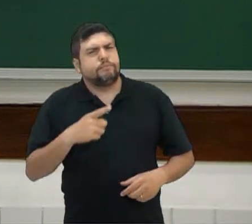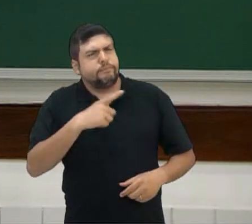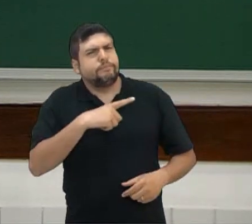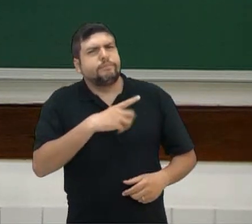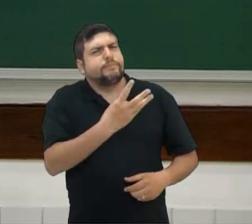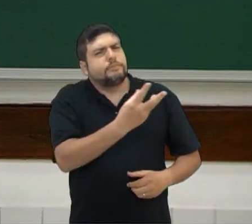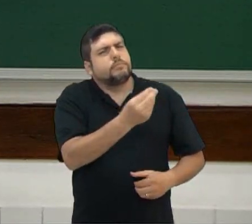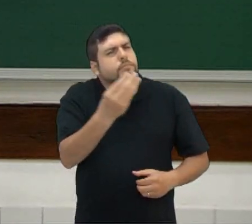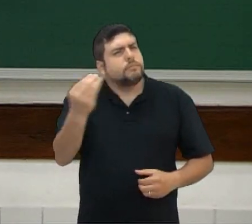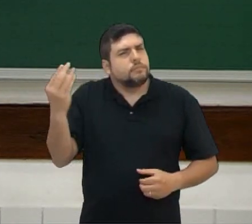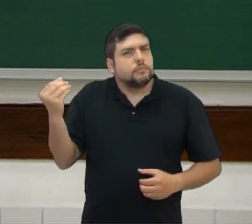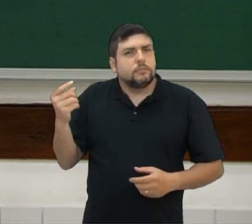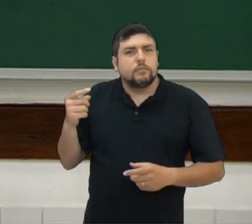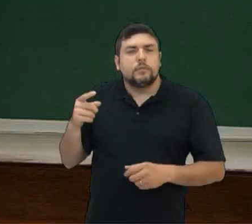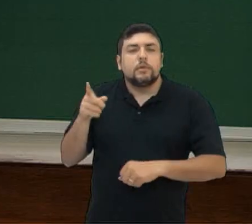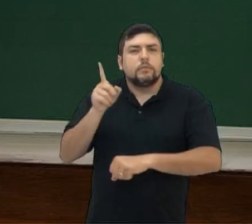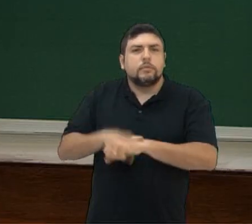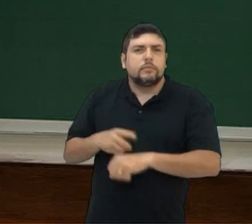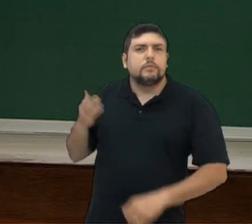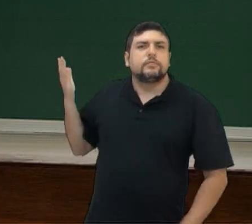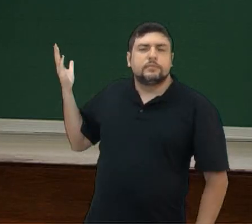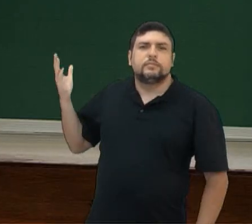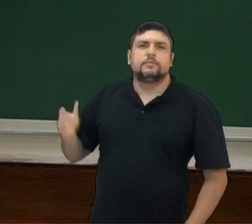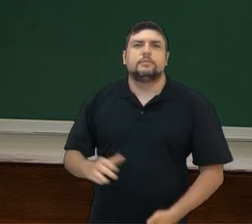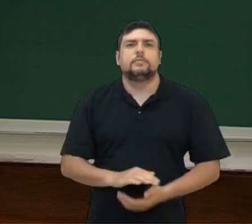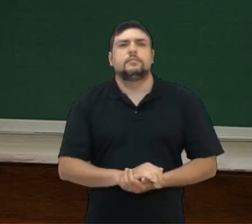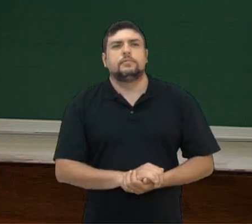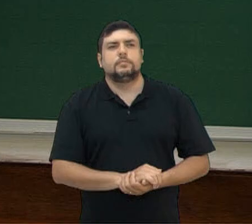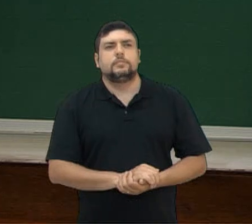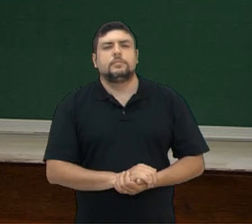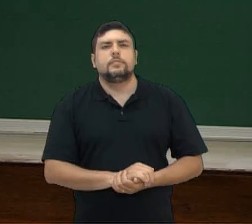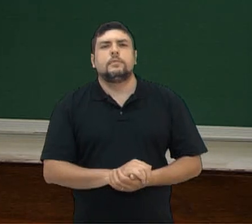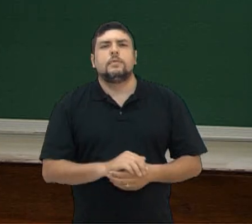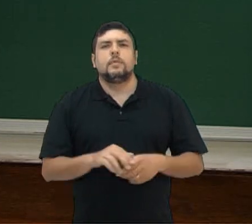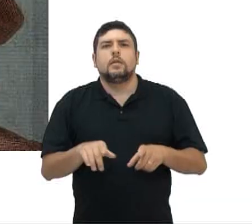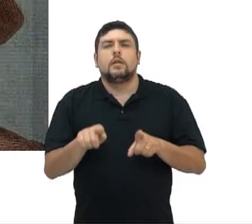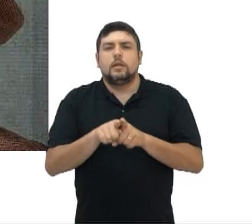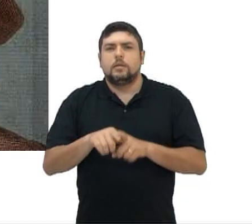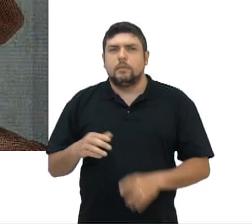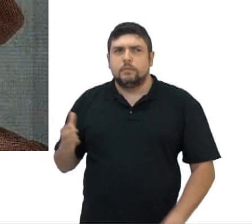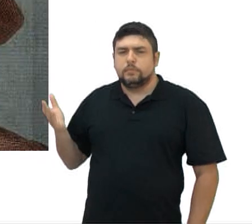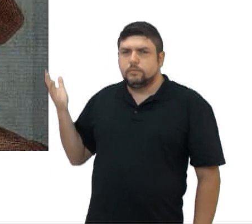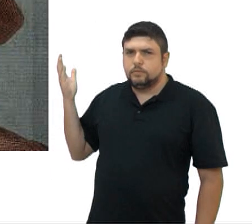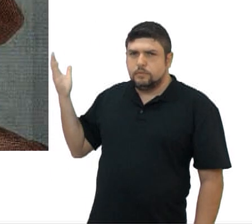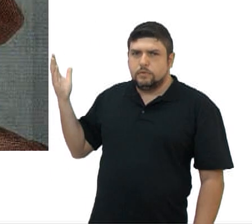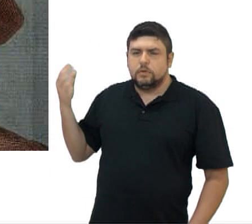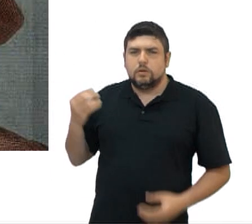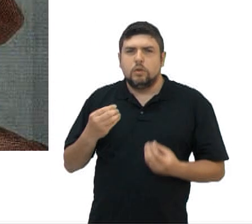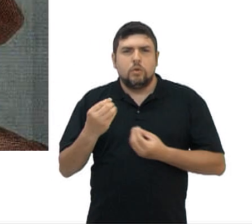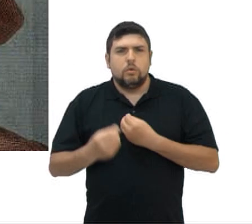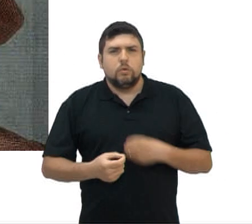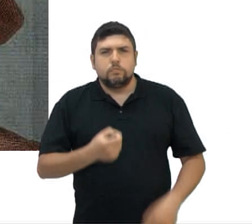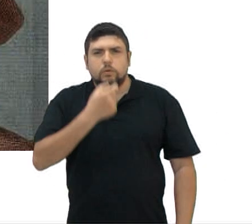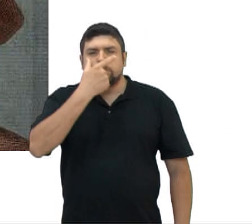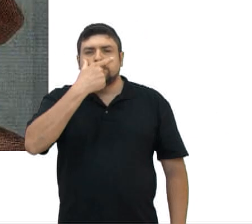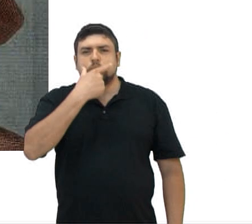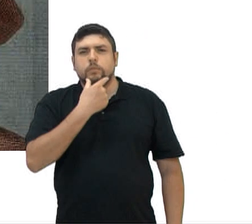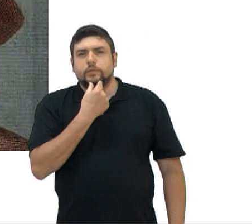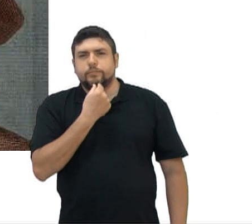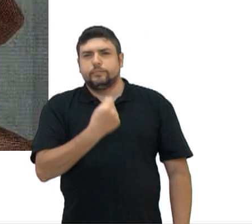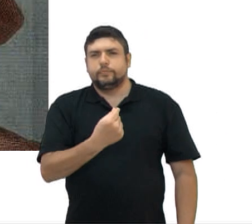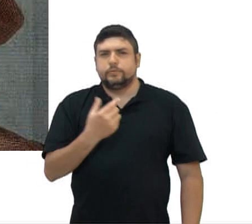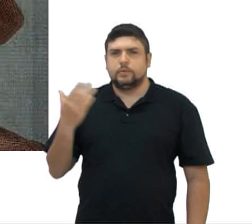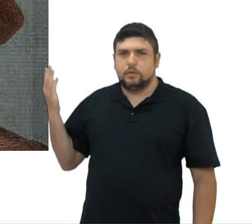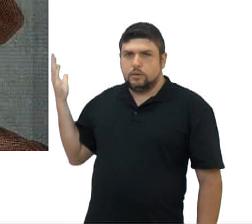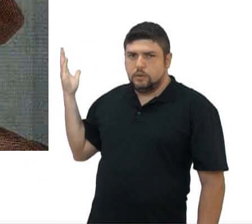a partir desse momento, então. Além de Maquiavel, outros autores renascentistas como Francis Bacon,